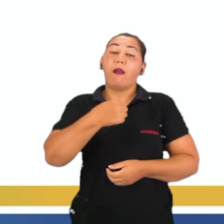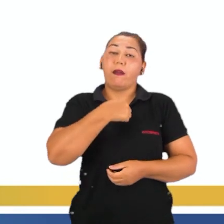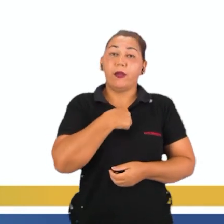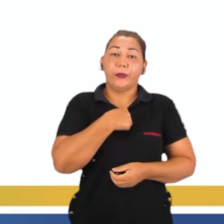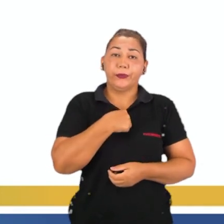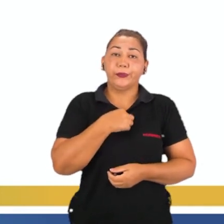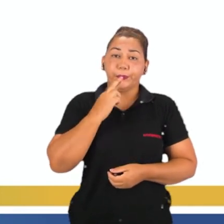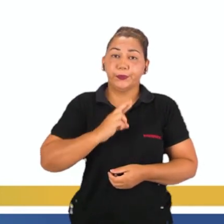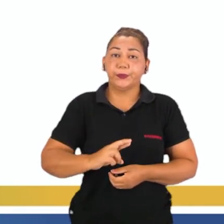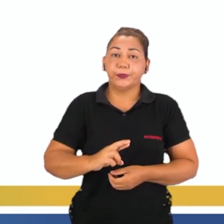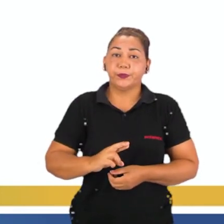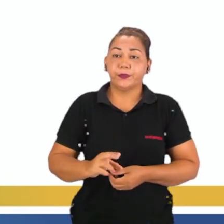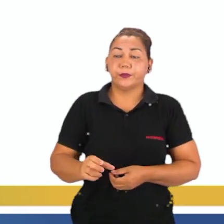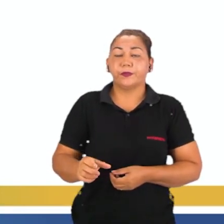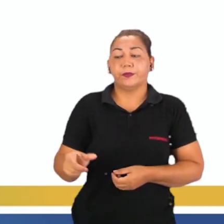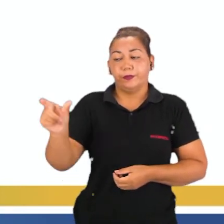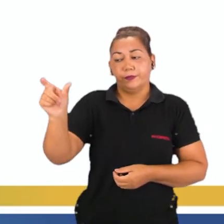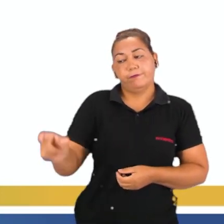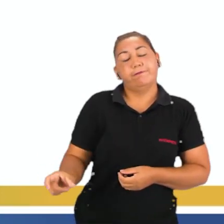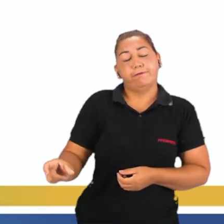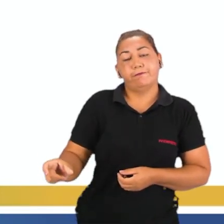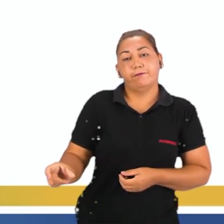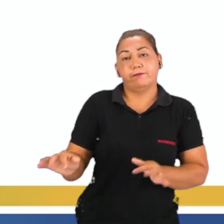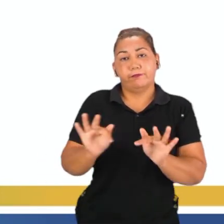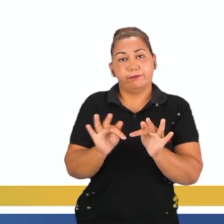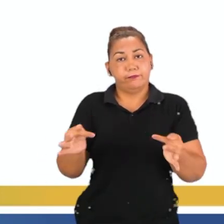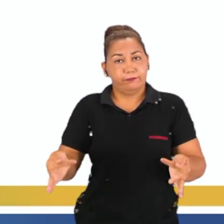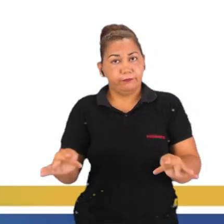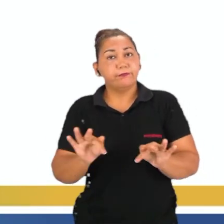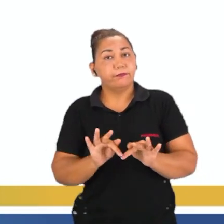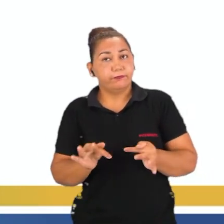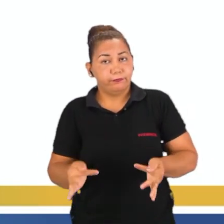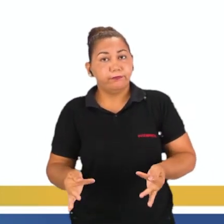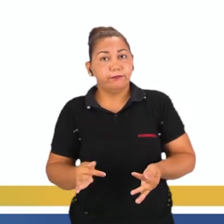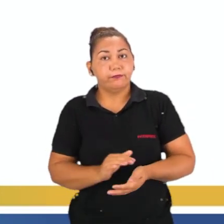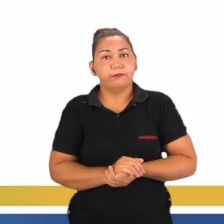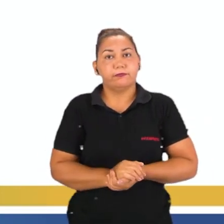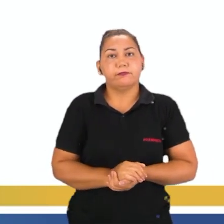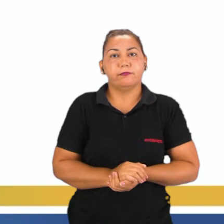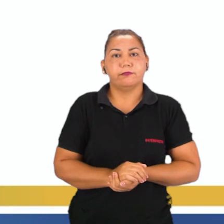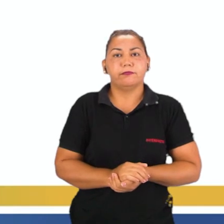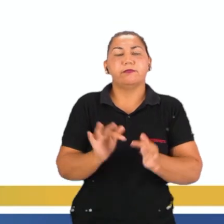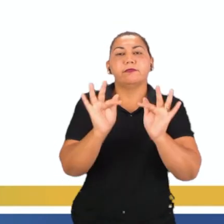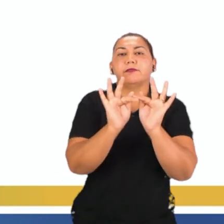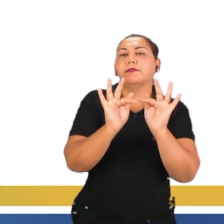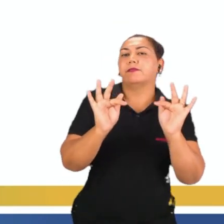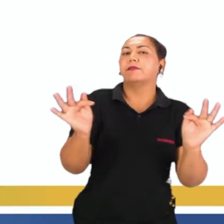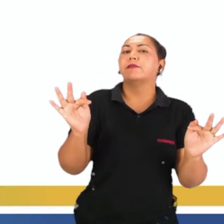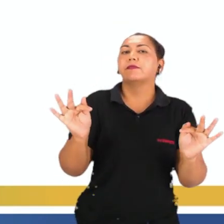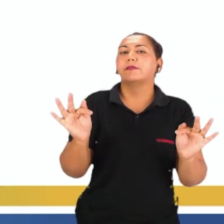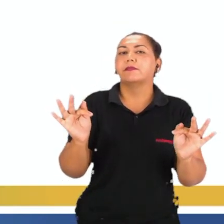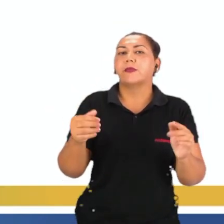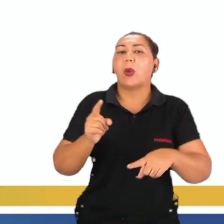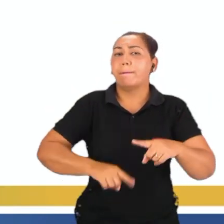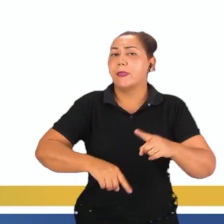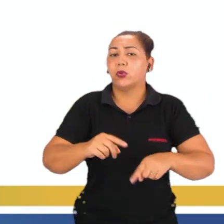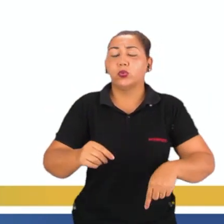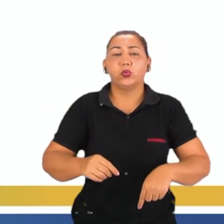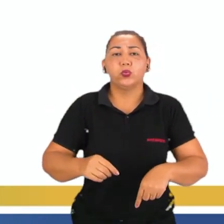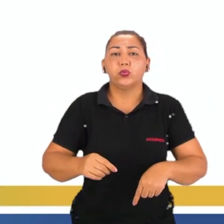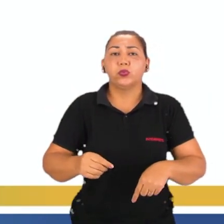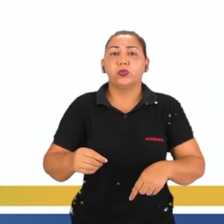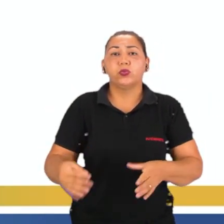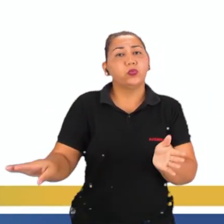um sujeito simples. Outra frase. Os produtos não chegaram. Perguntamos ao